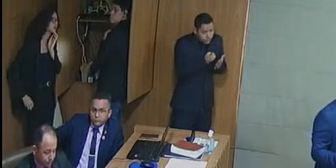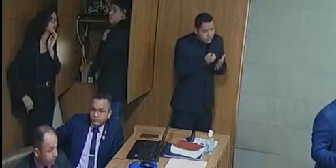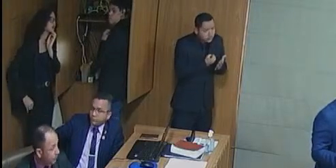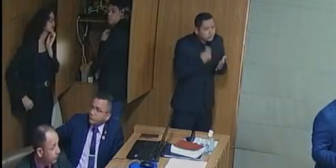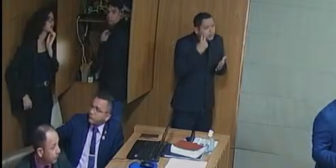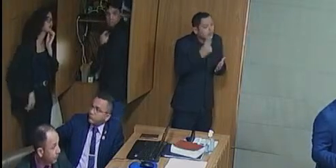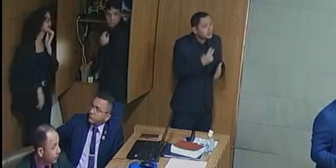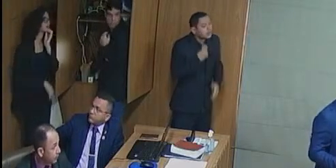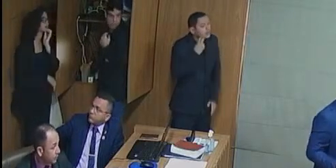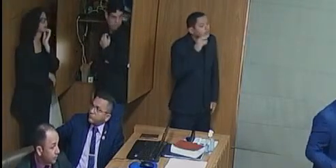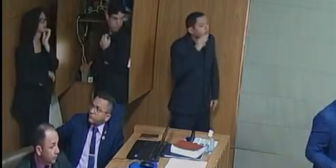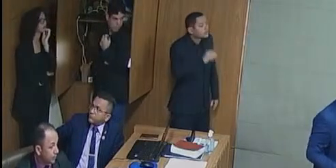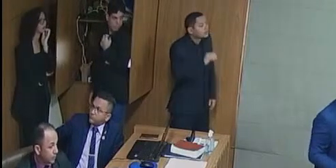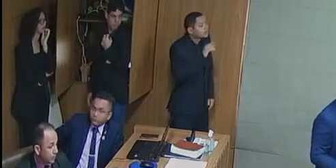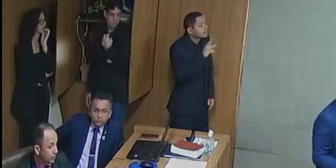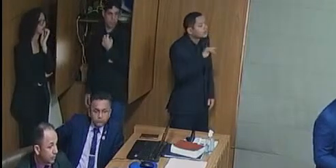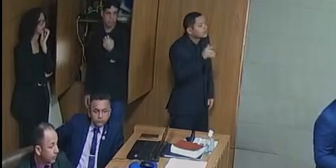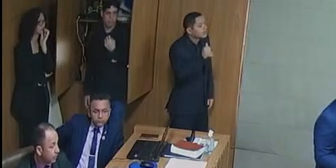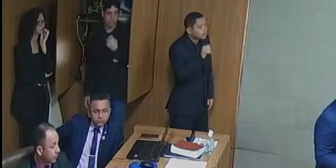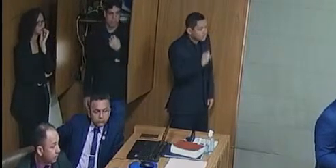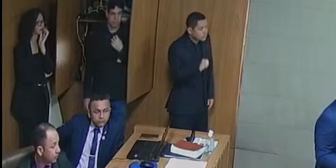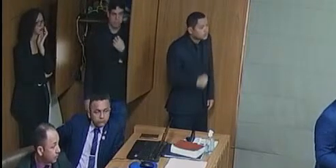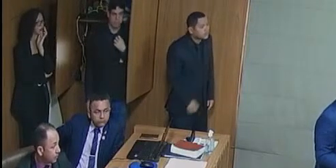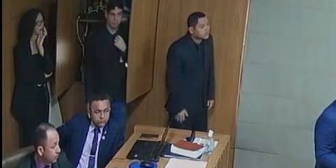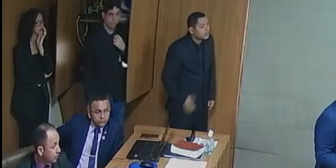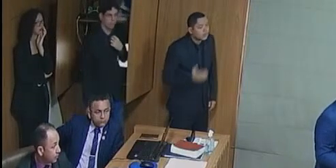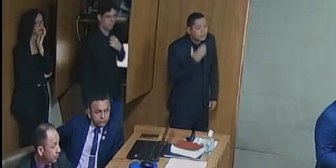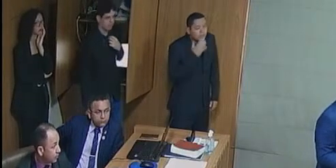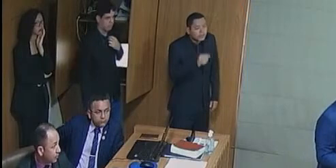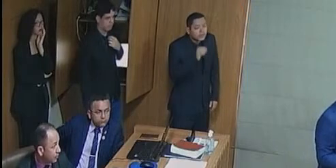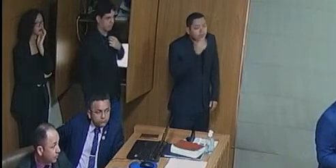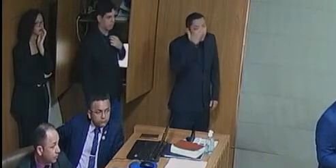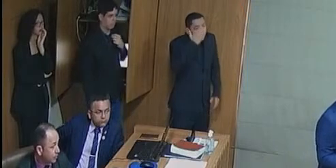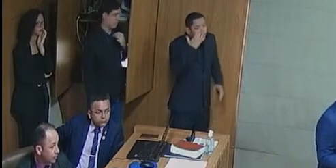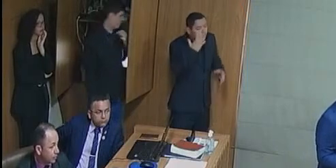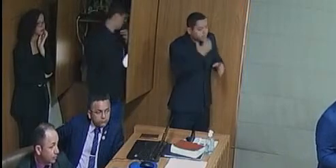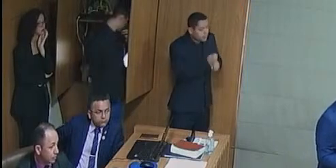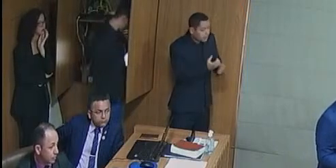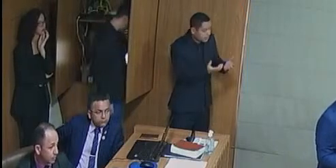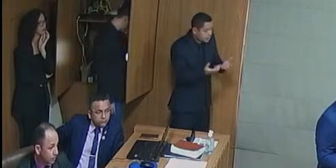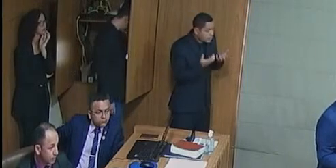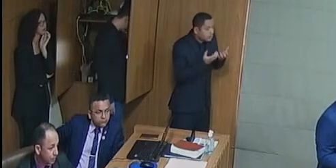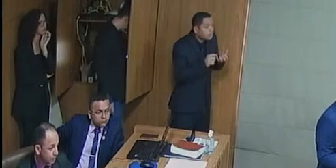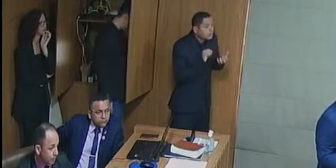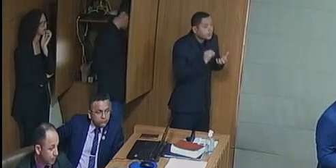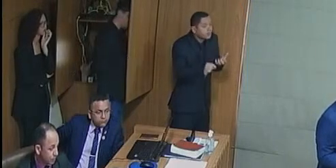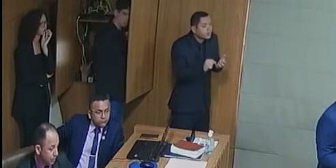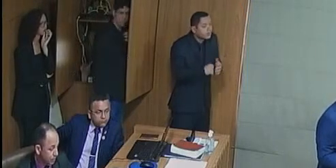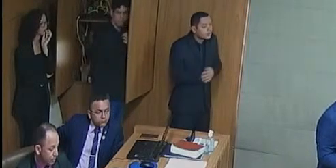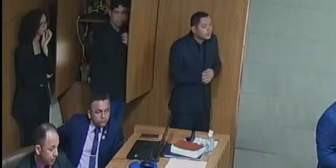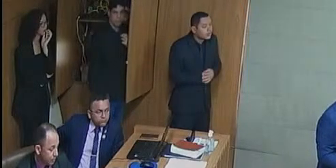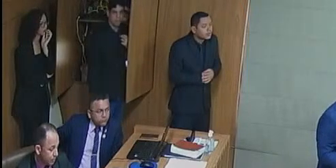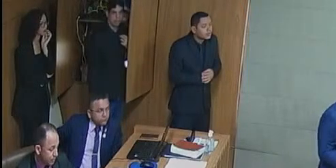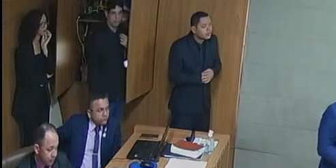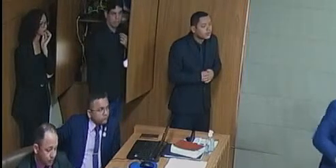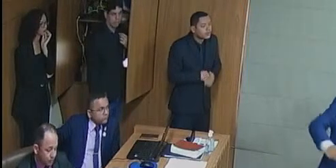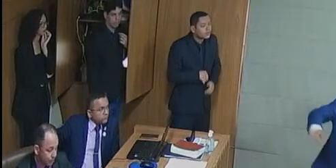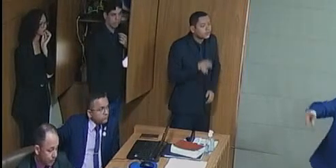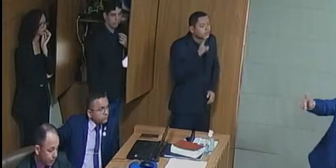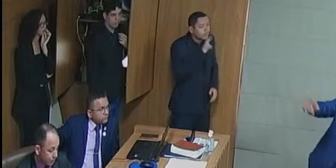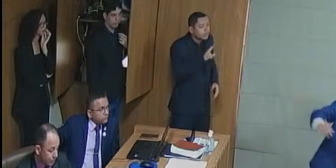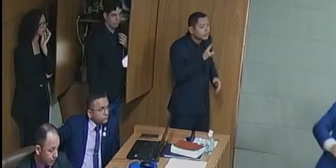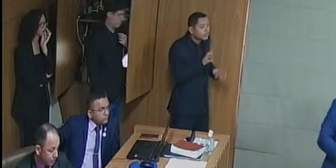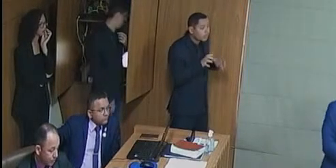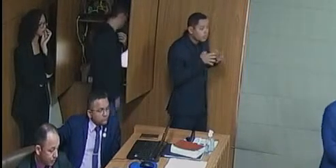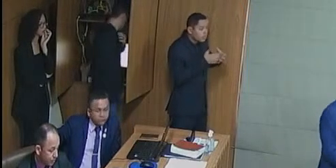vereador chaguinhas pedindo prestação de contas em nome do clube de mães força do